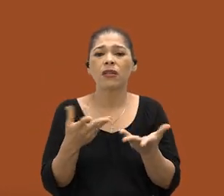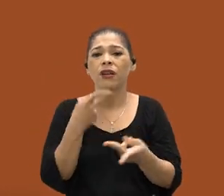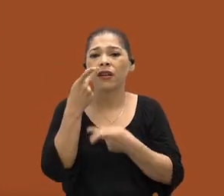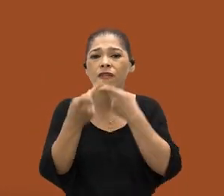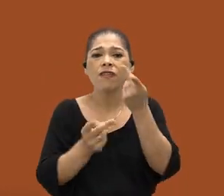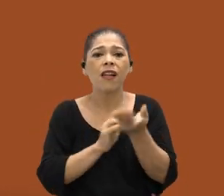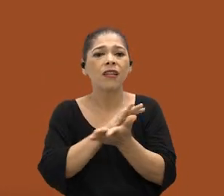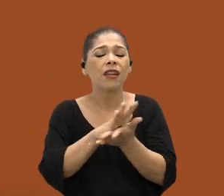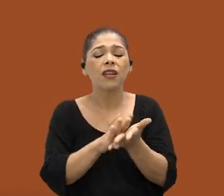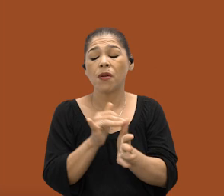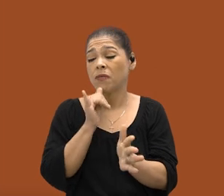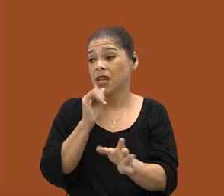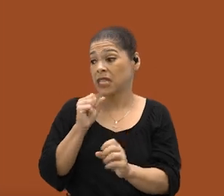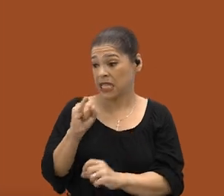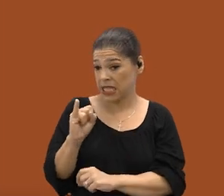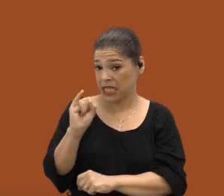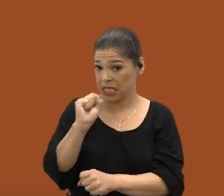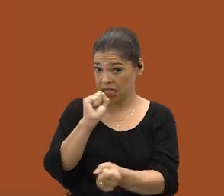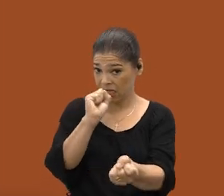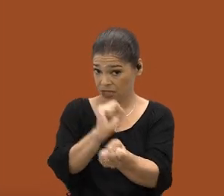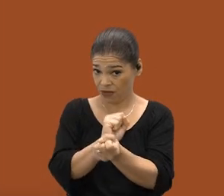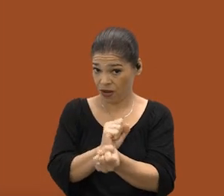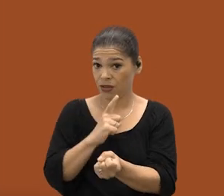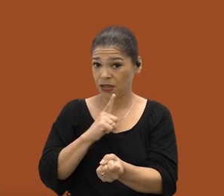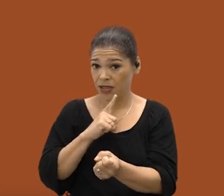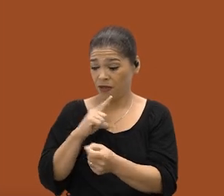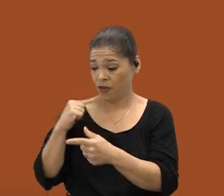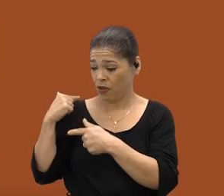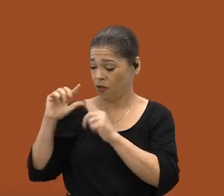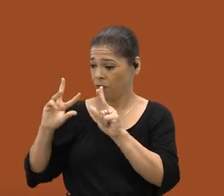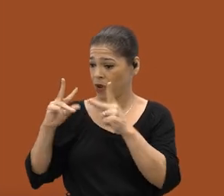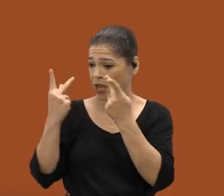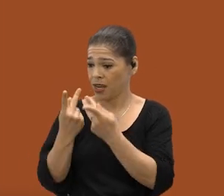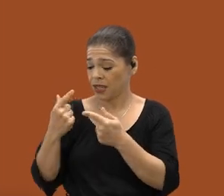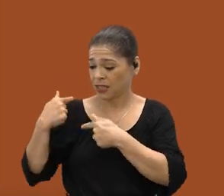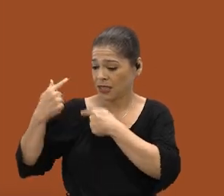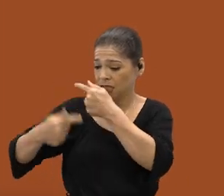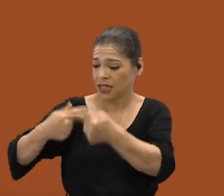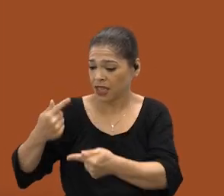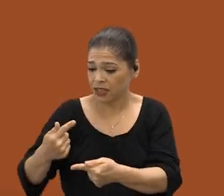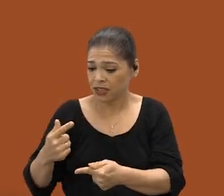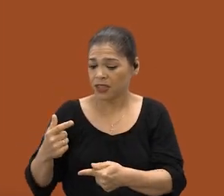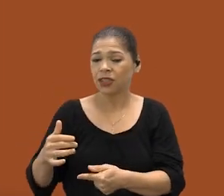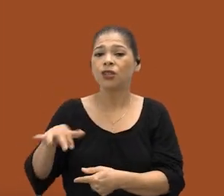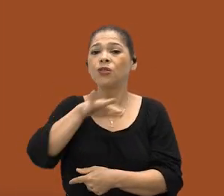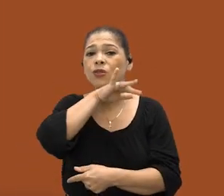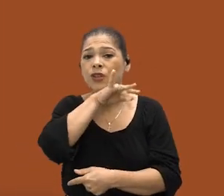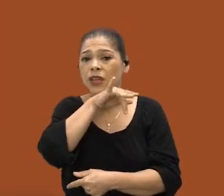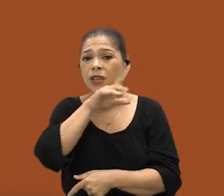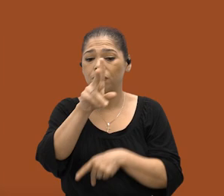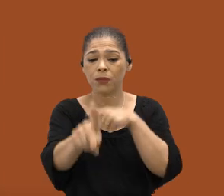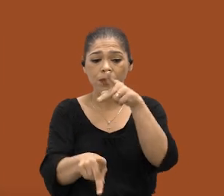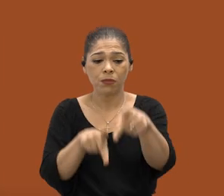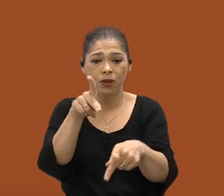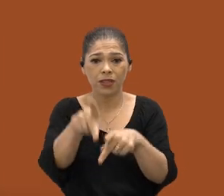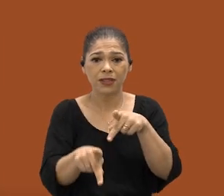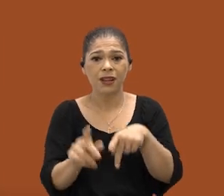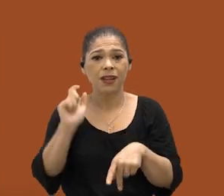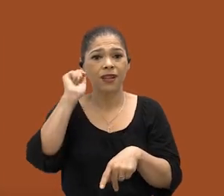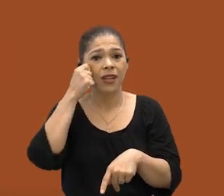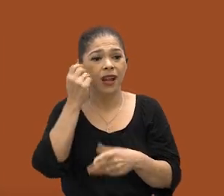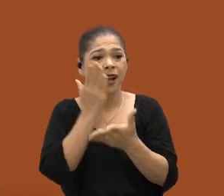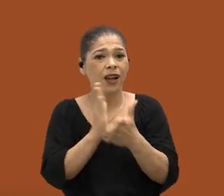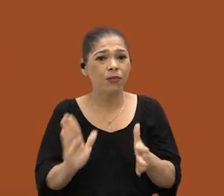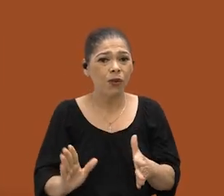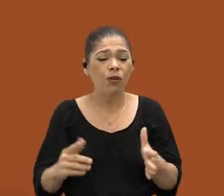que a gente não menciona é bem se a escravidão trouxe uma herança negativa para a população negra e isso é mencionado né olha